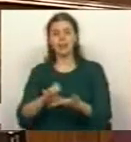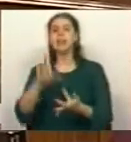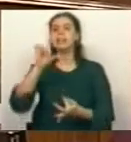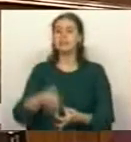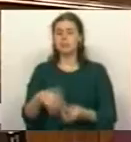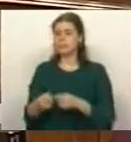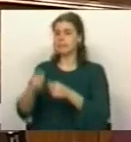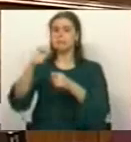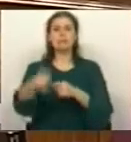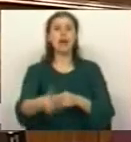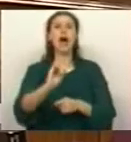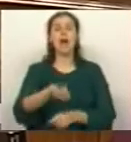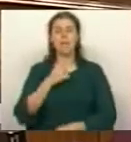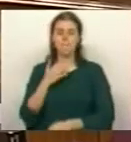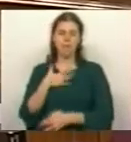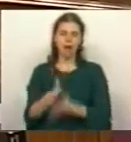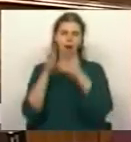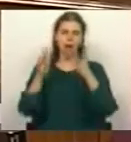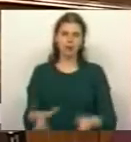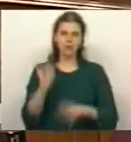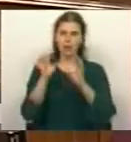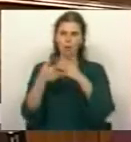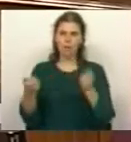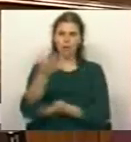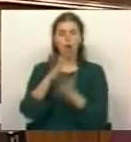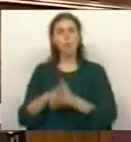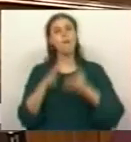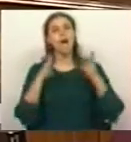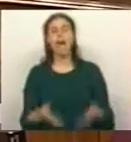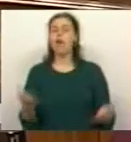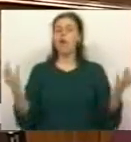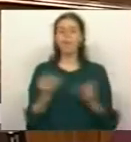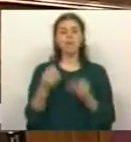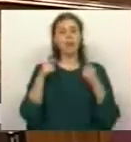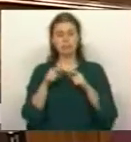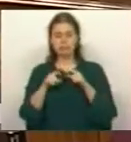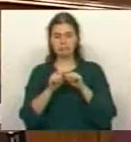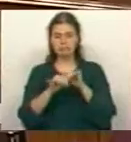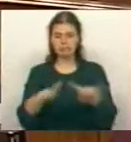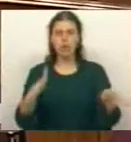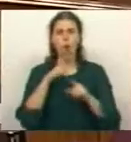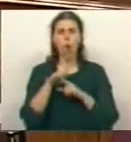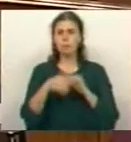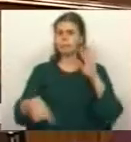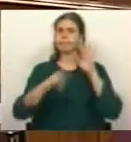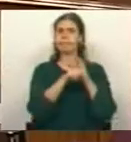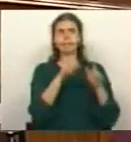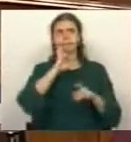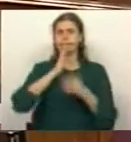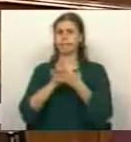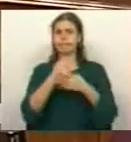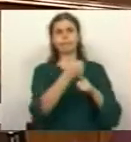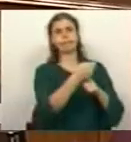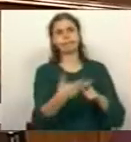como estendê-las também às grandes empresas e aos grandes grupos económicos. De facto, esta pandemia está a ter consequências negativas em todos os